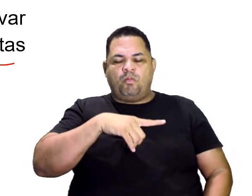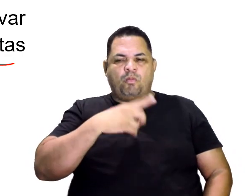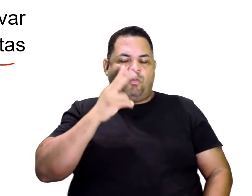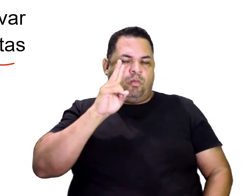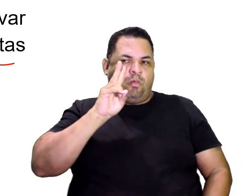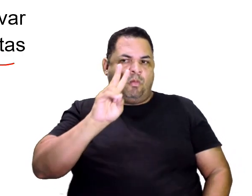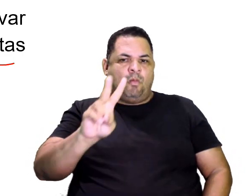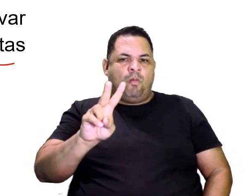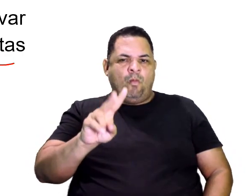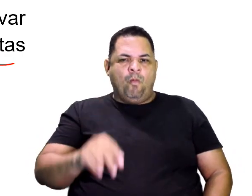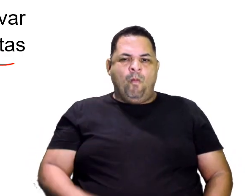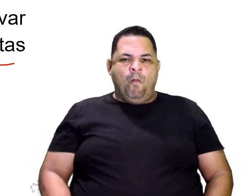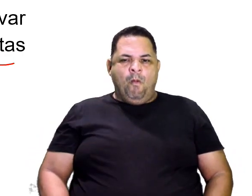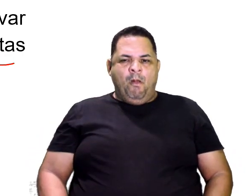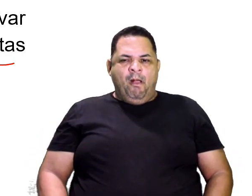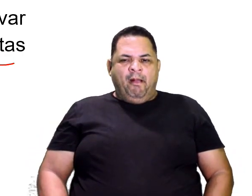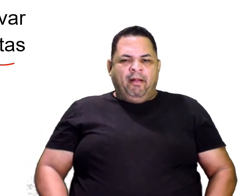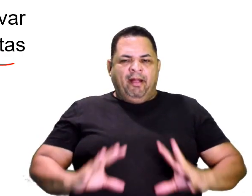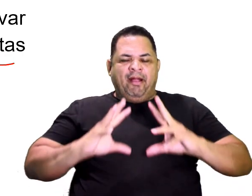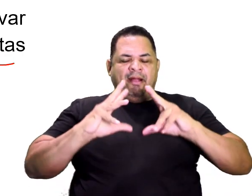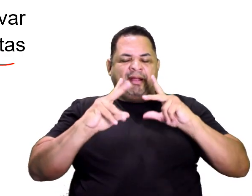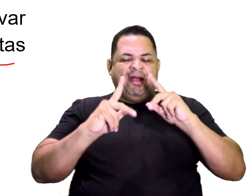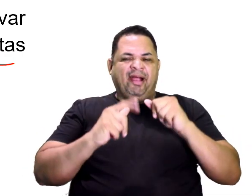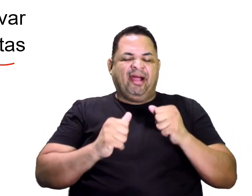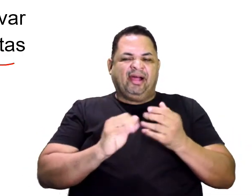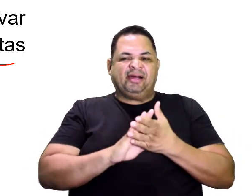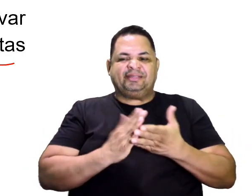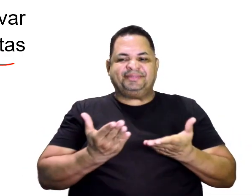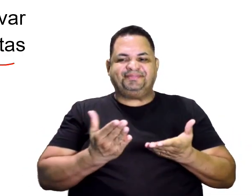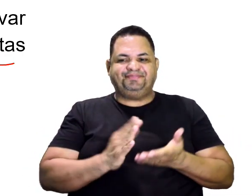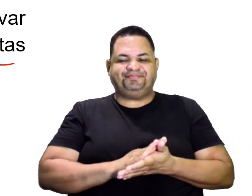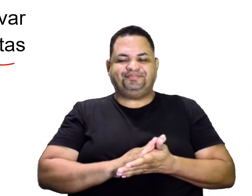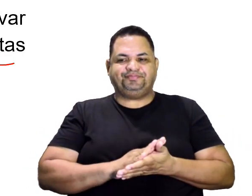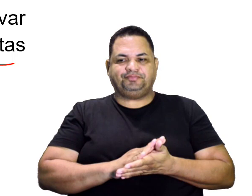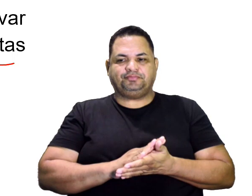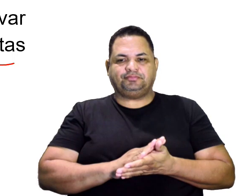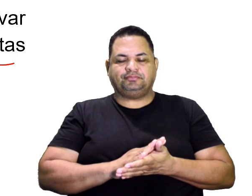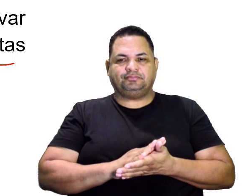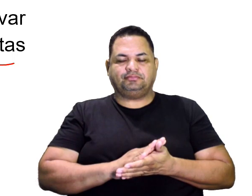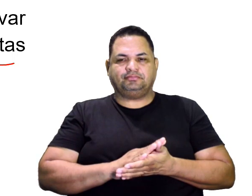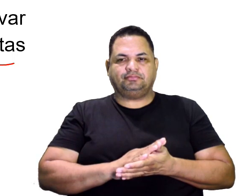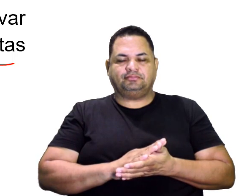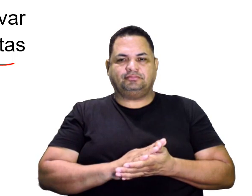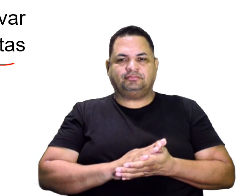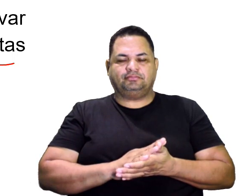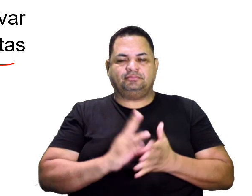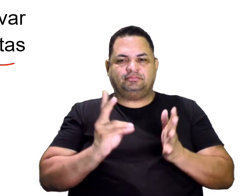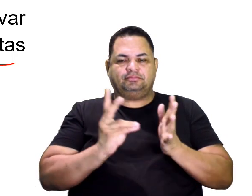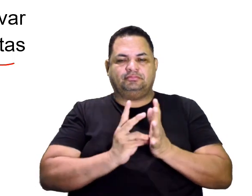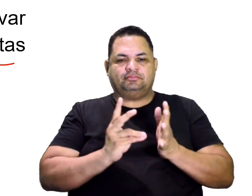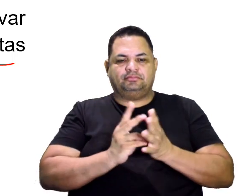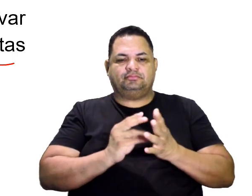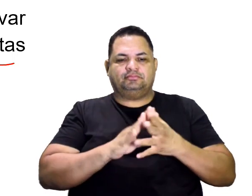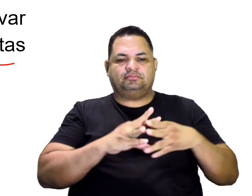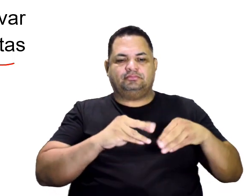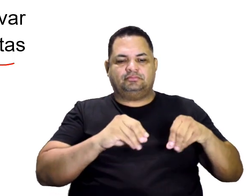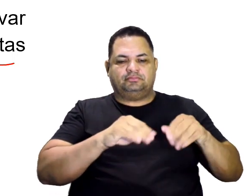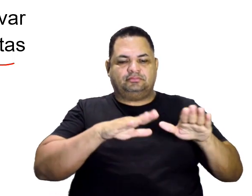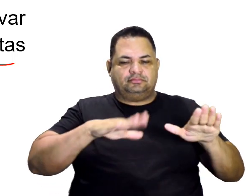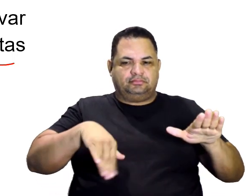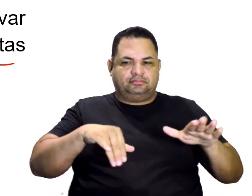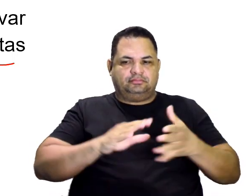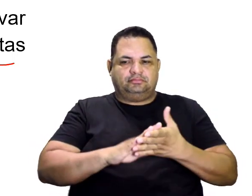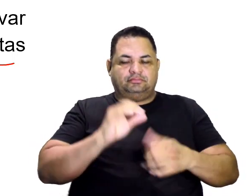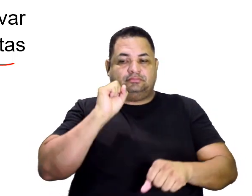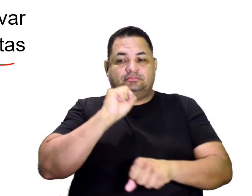que viu tudo acontecendo, né, os portugueses de um lado e os índios na terra vendo a